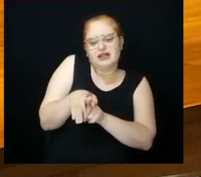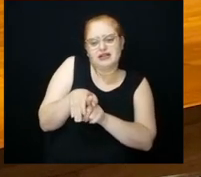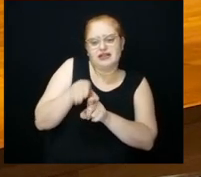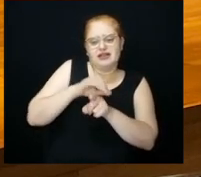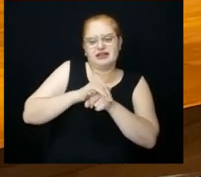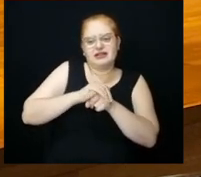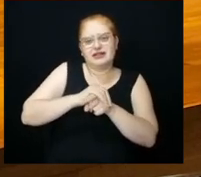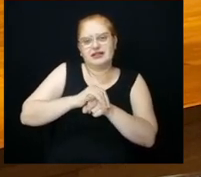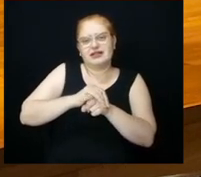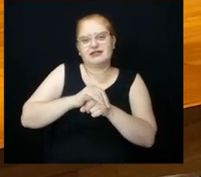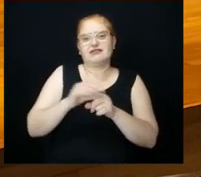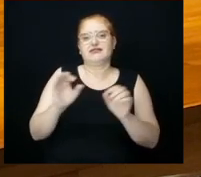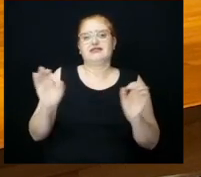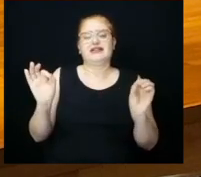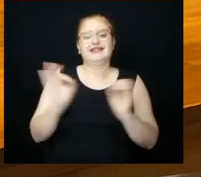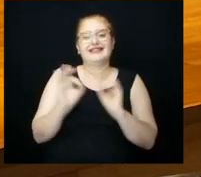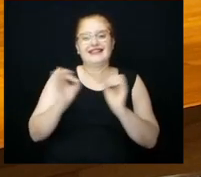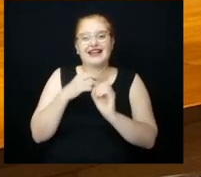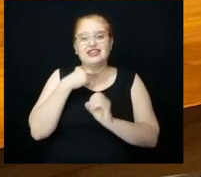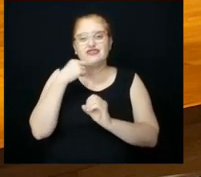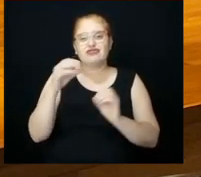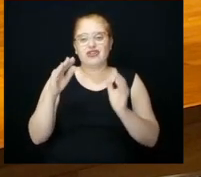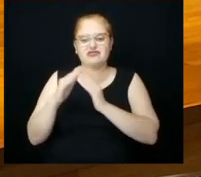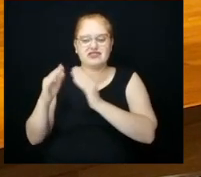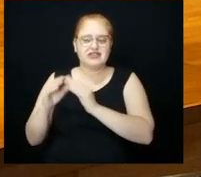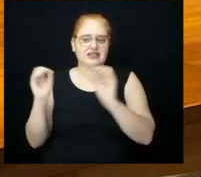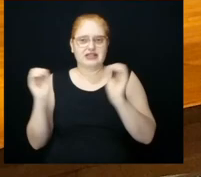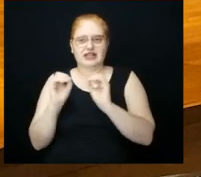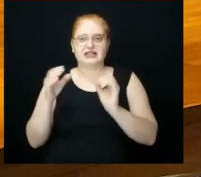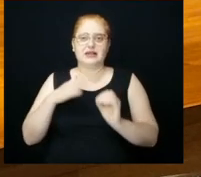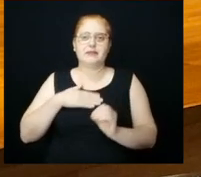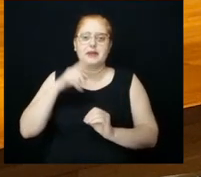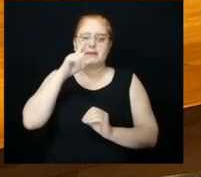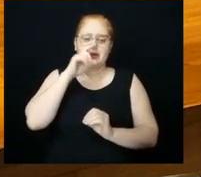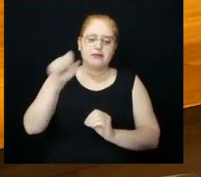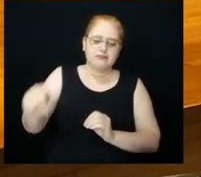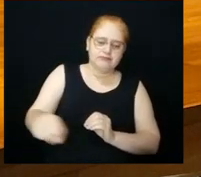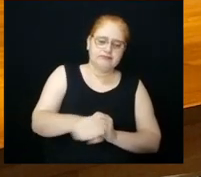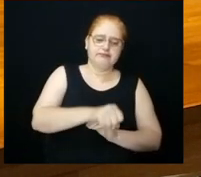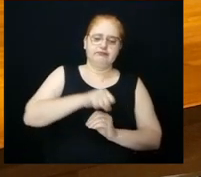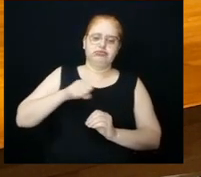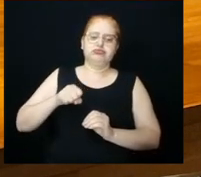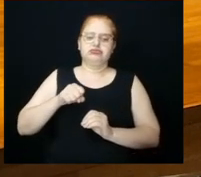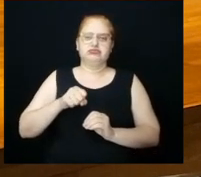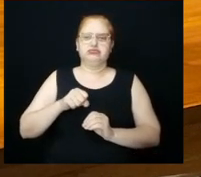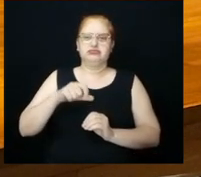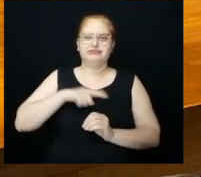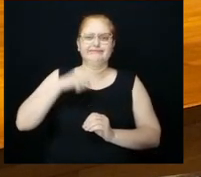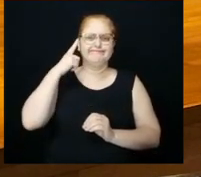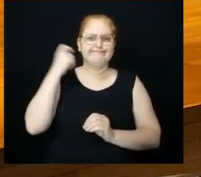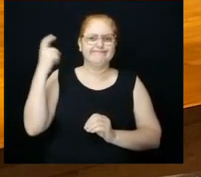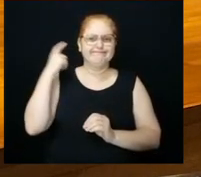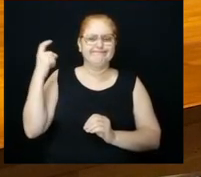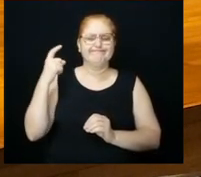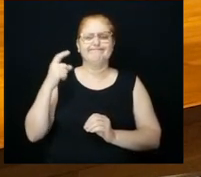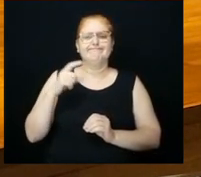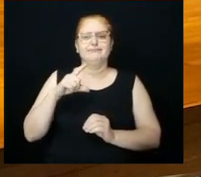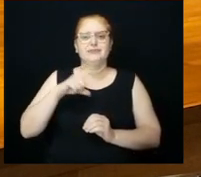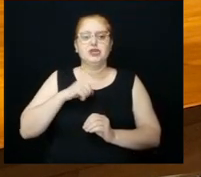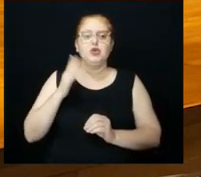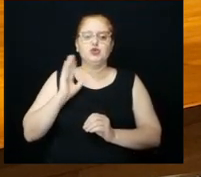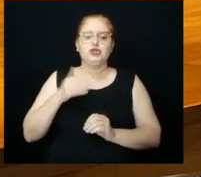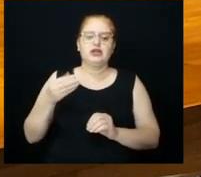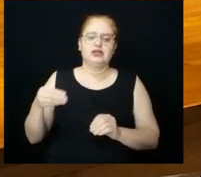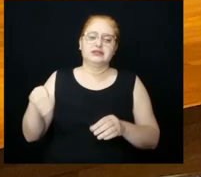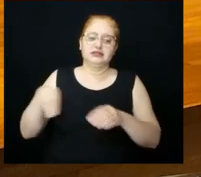vizinhança. Nada. Quando a minha mãe fechou o portão, aquele barulho fez um estrondo bem maior. Eu já estava no carro